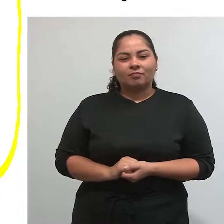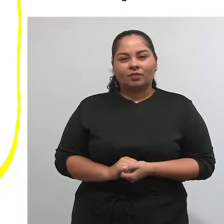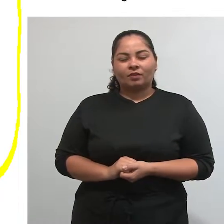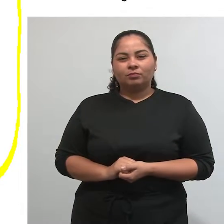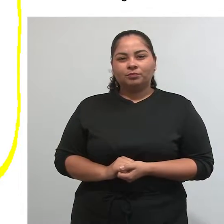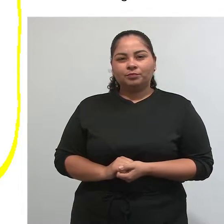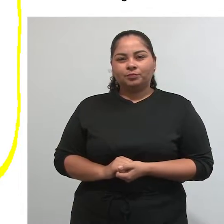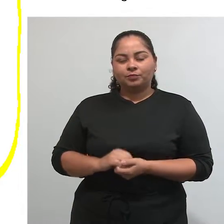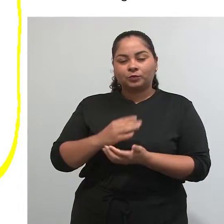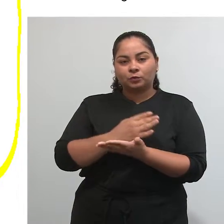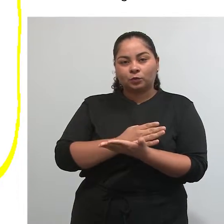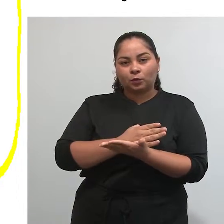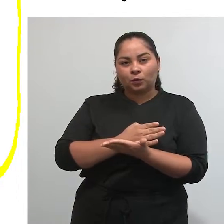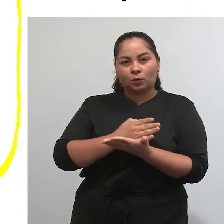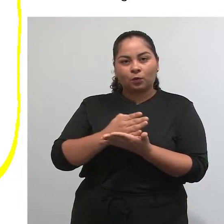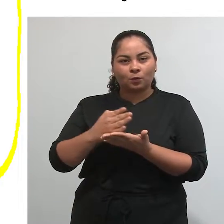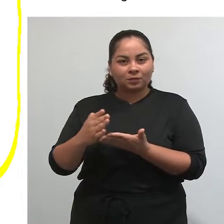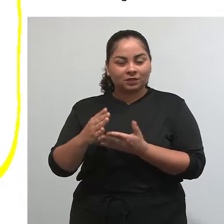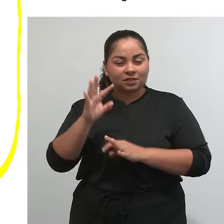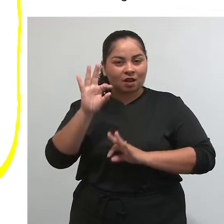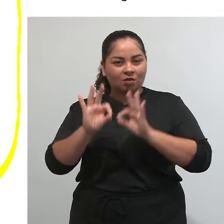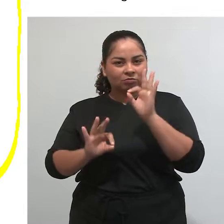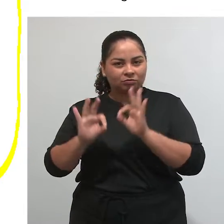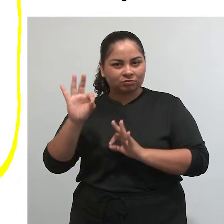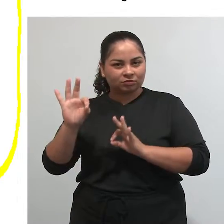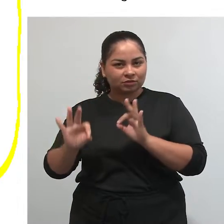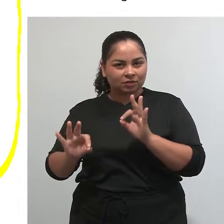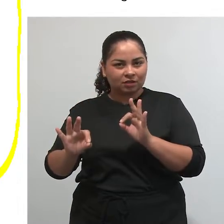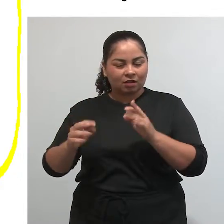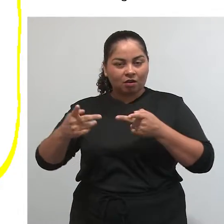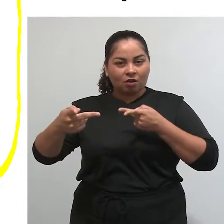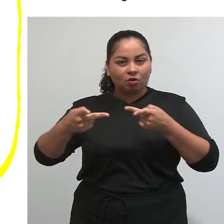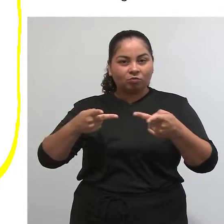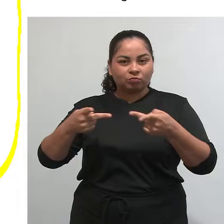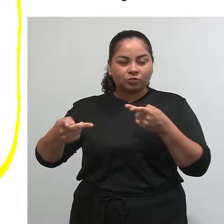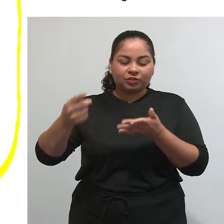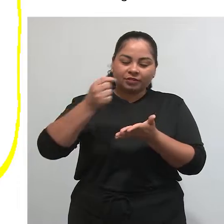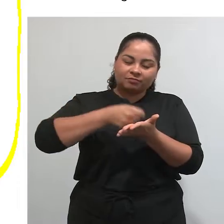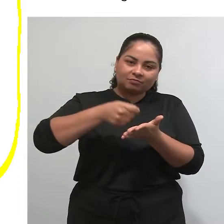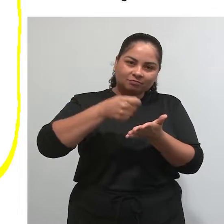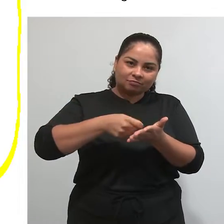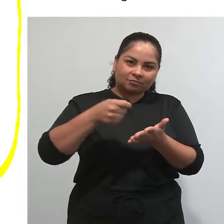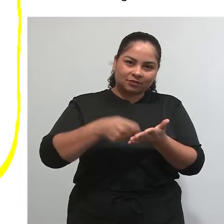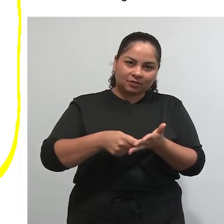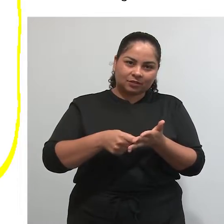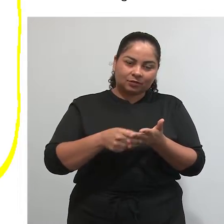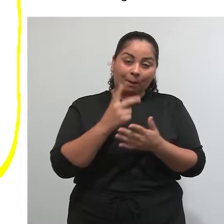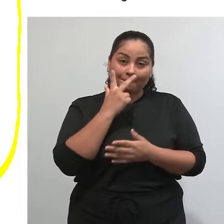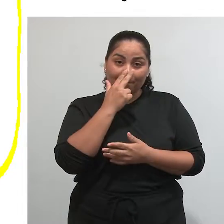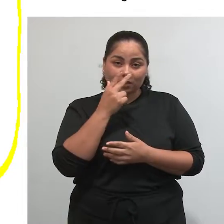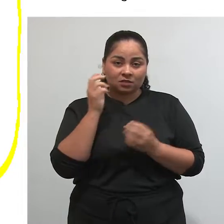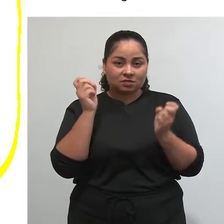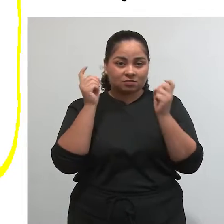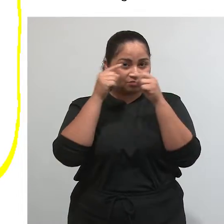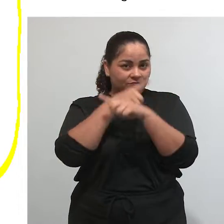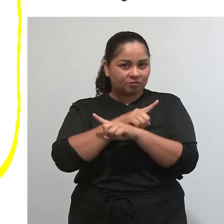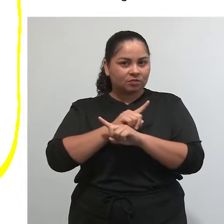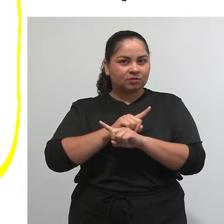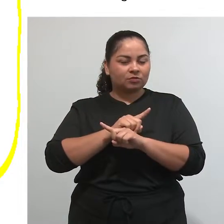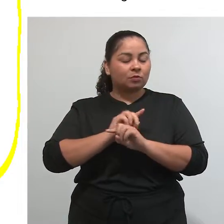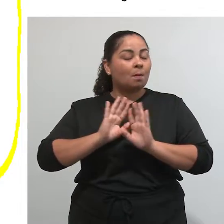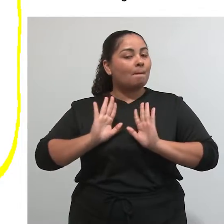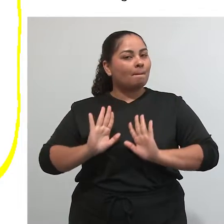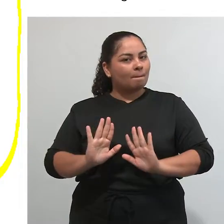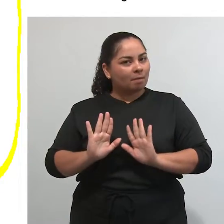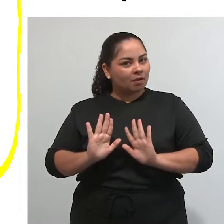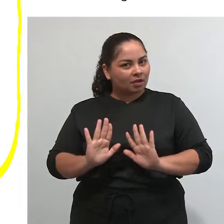Começar a montar o teu projeto escrito. Parece que é algo que é muito fora do comum, e tem gente que tem